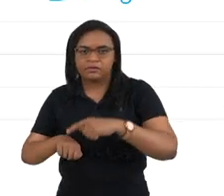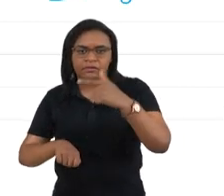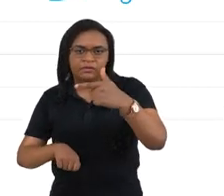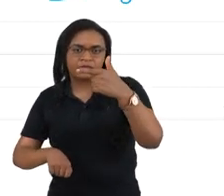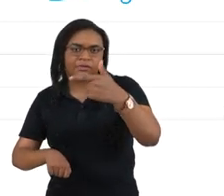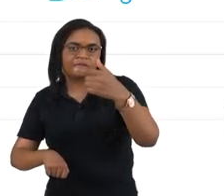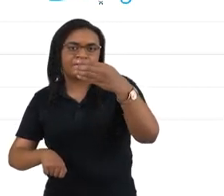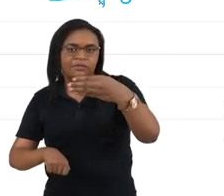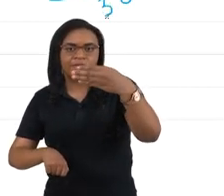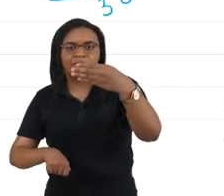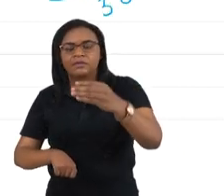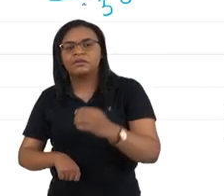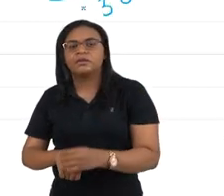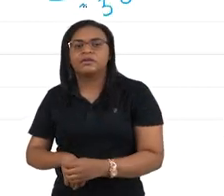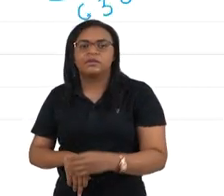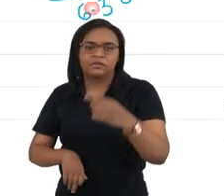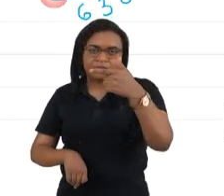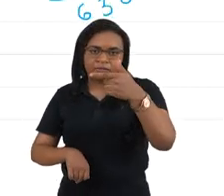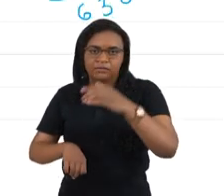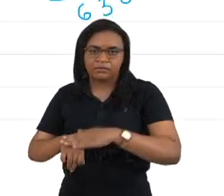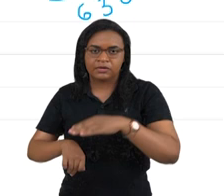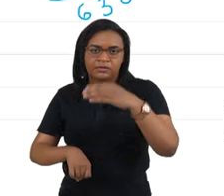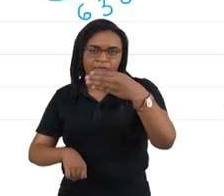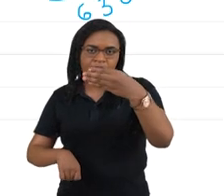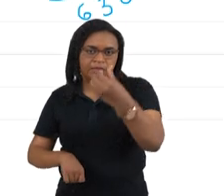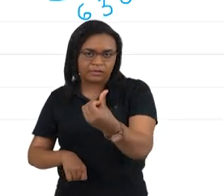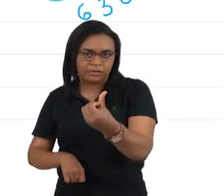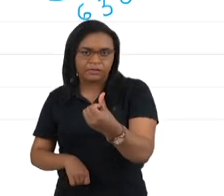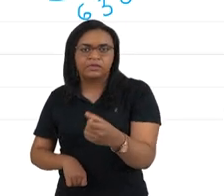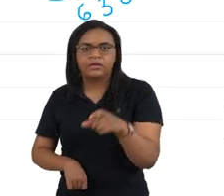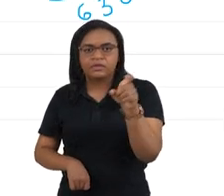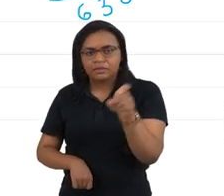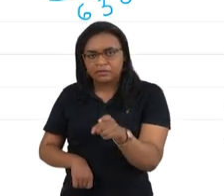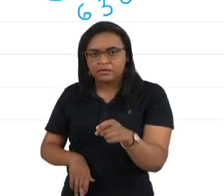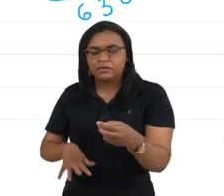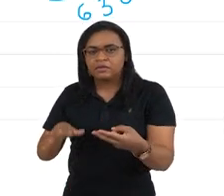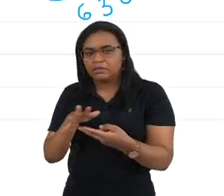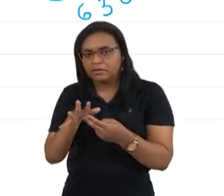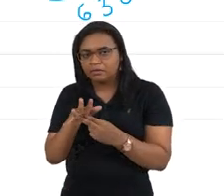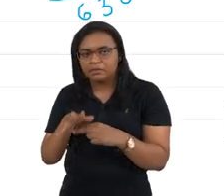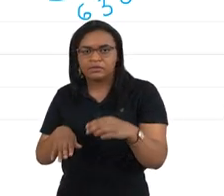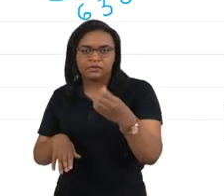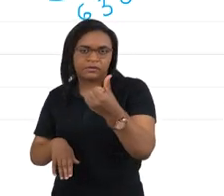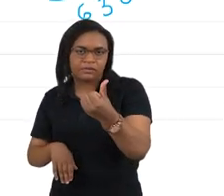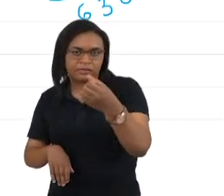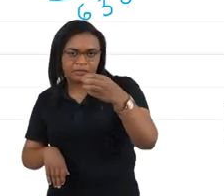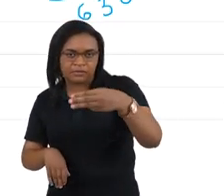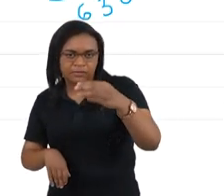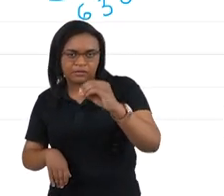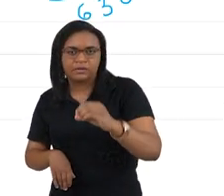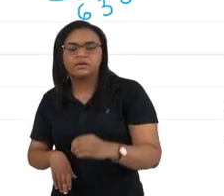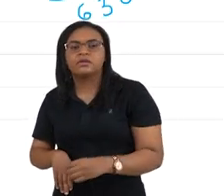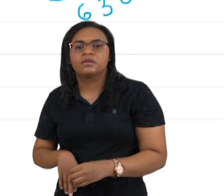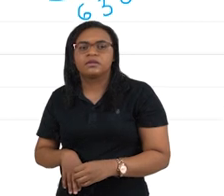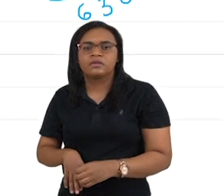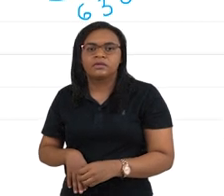aqui é 0, 1 mais 2, 3, 2 mais 4, 6. Então x é igual a 630. Portanto, x vai ser igual